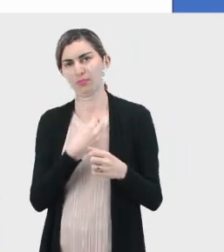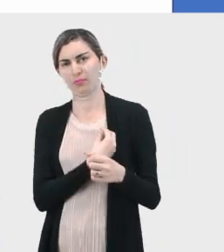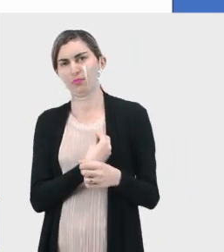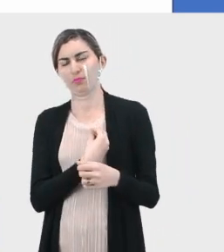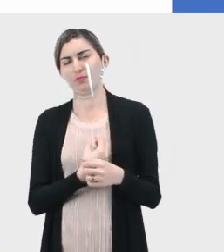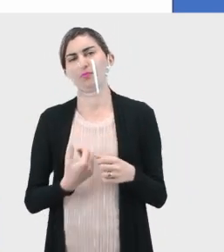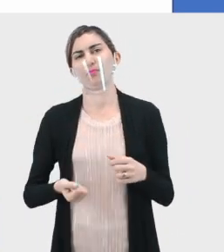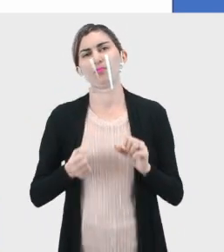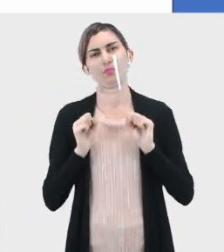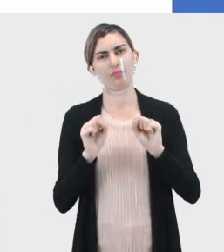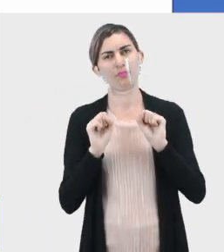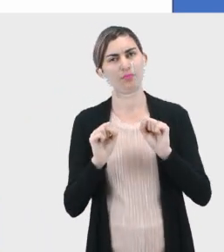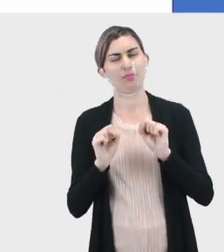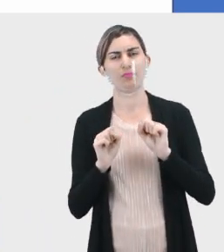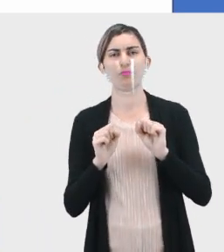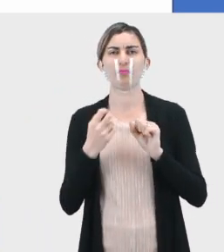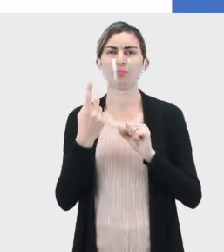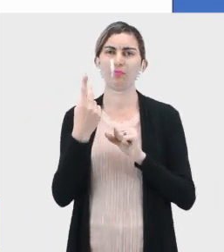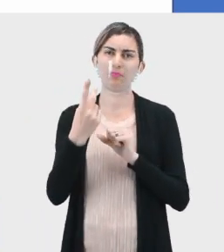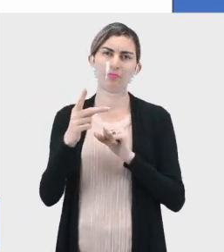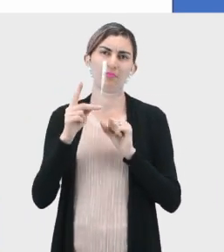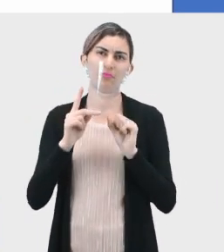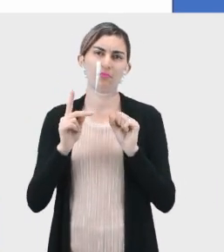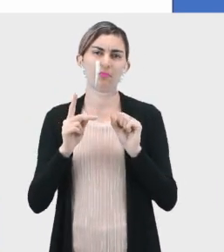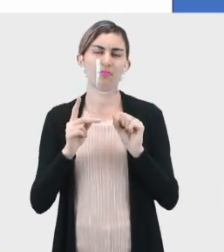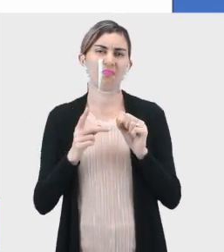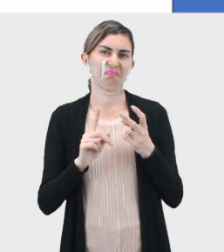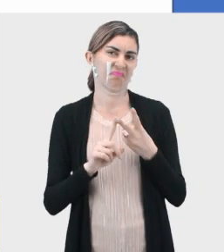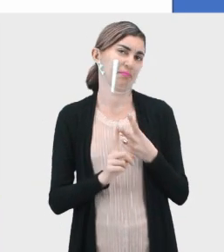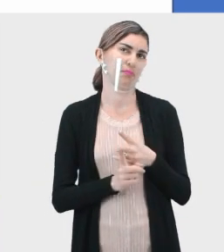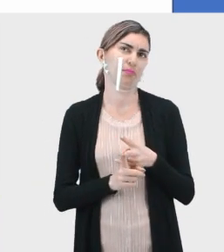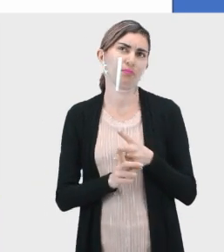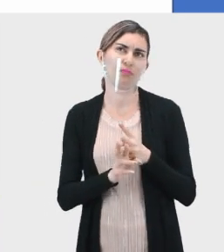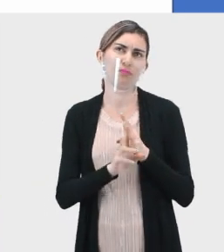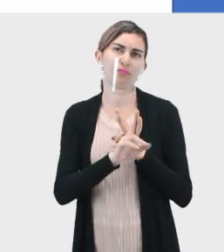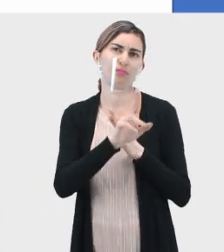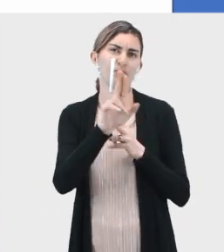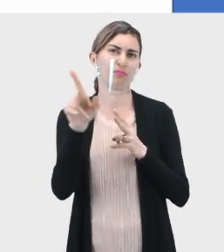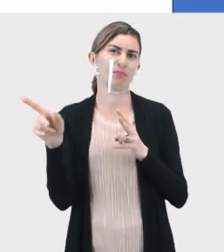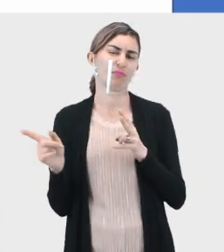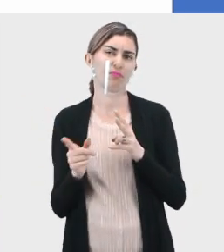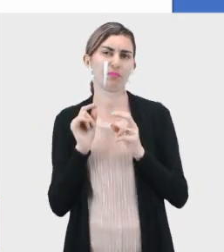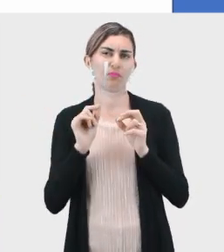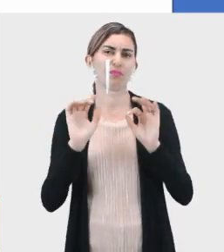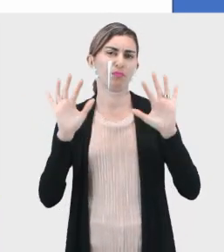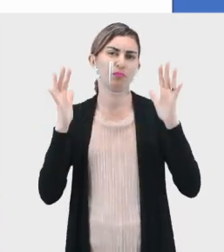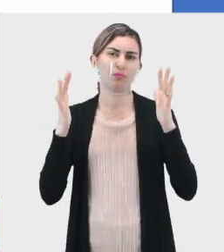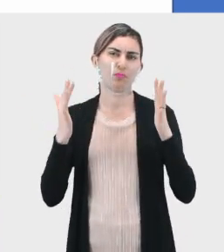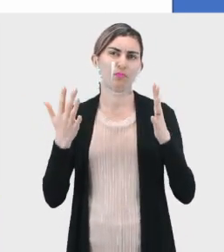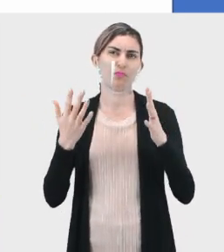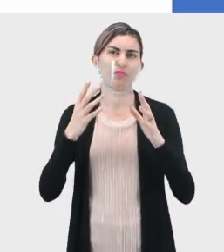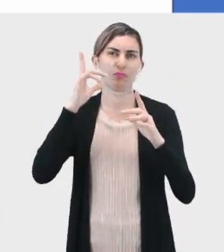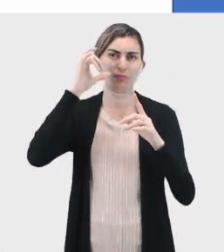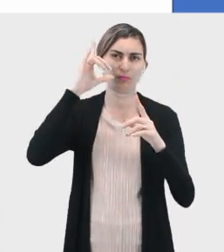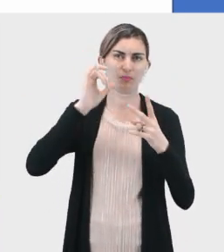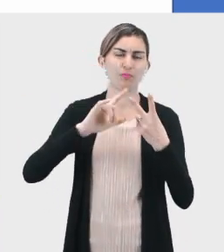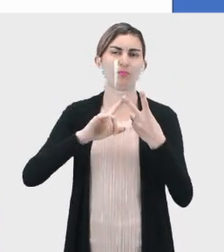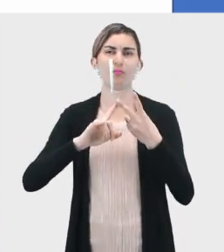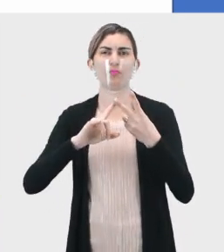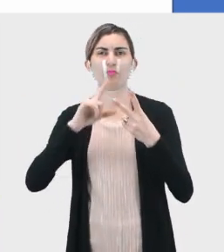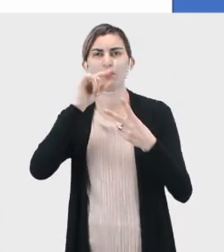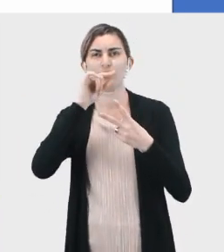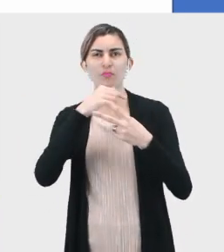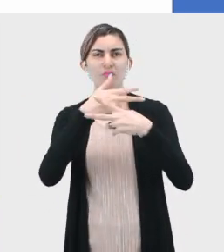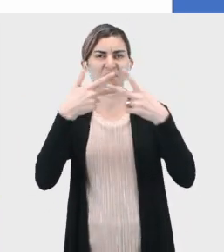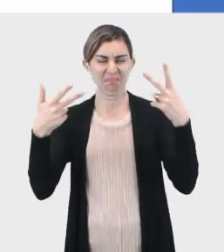convive. Pode ser pelo WhatsApp, pode ser pelo Twitter, pode ser uma homenagem também no Instagram, com imagem